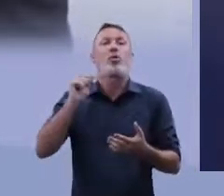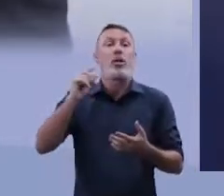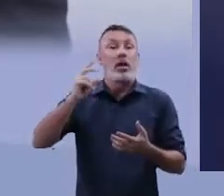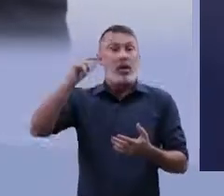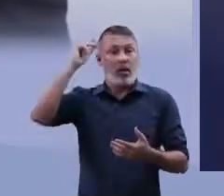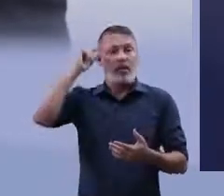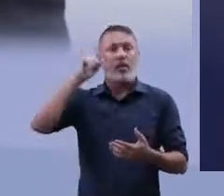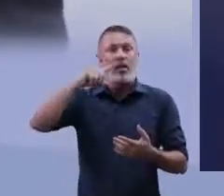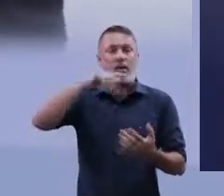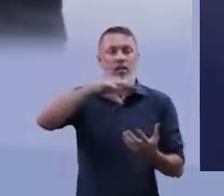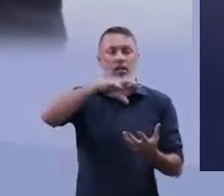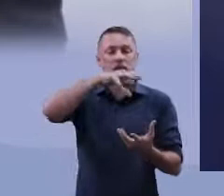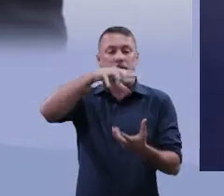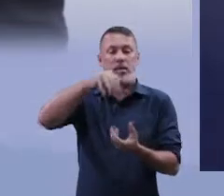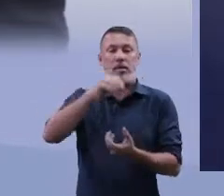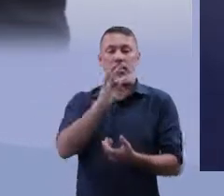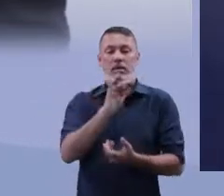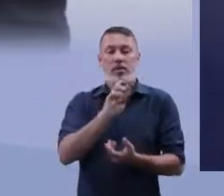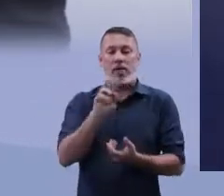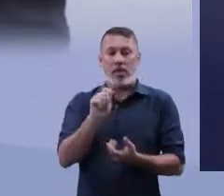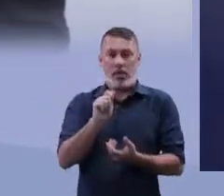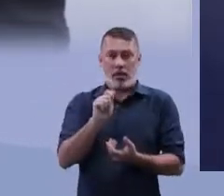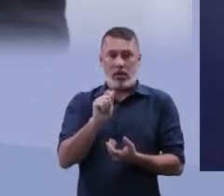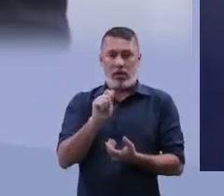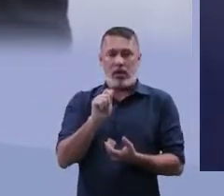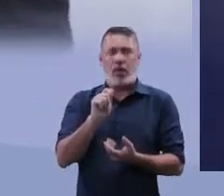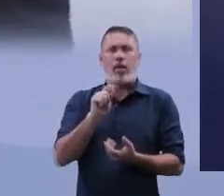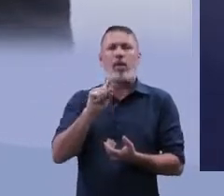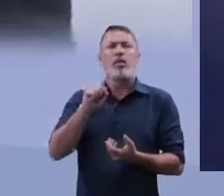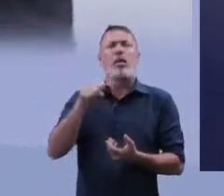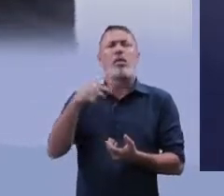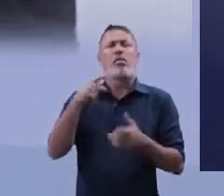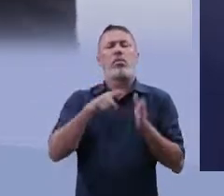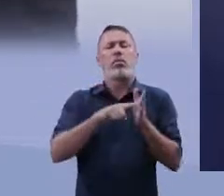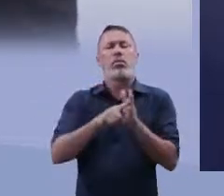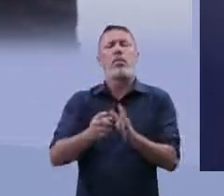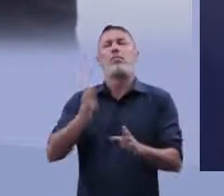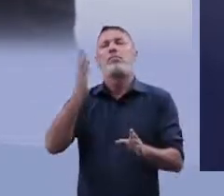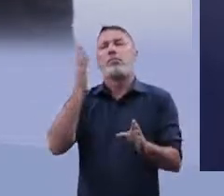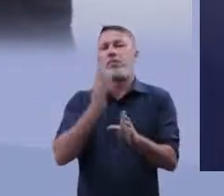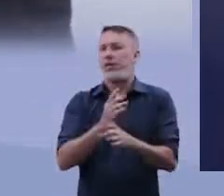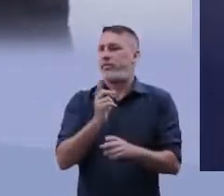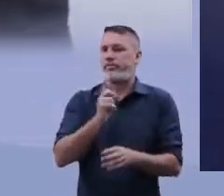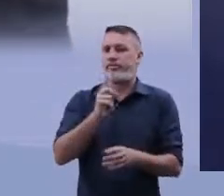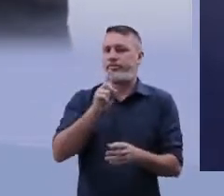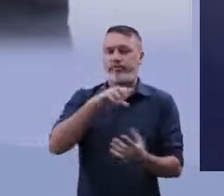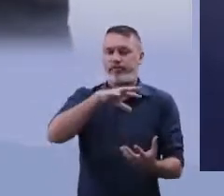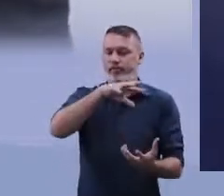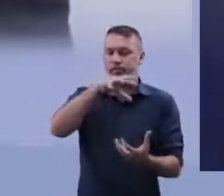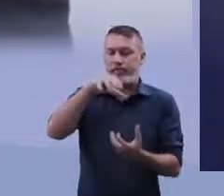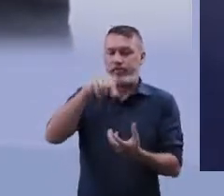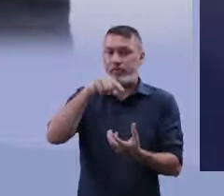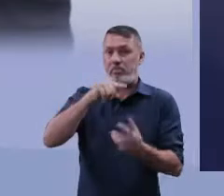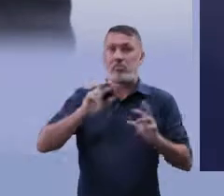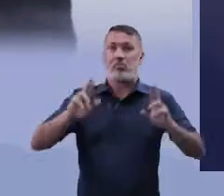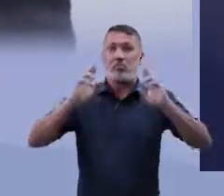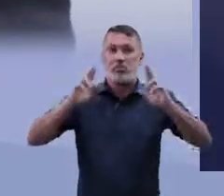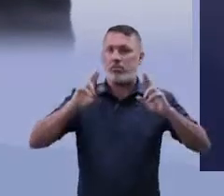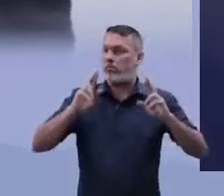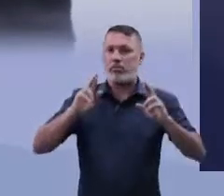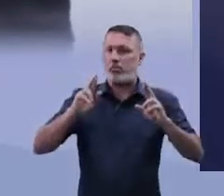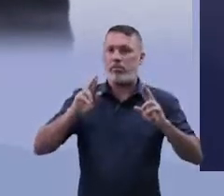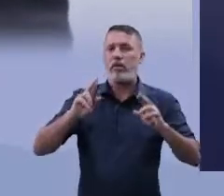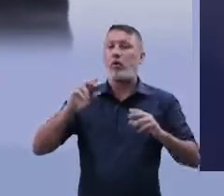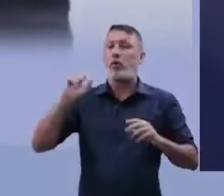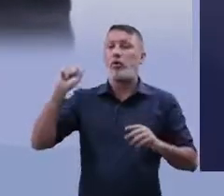centro do universo, e depois de Copérnico, então, chegou-se à conclusão, né, assertiva, inclusive, o pensamento kantiano, de que, na verdade, a Terra não